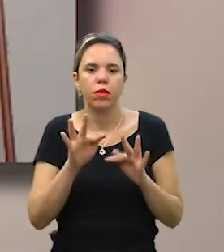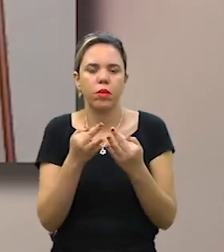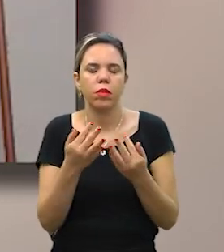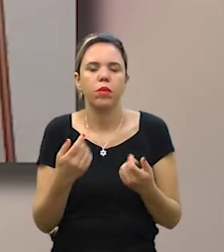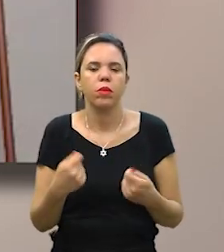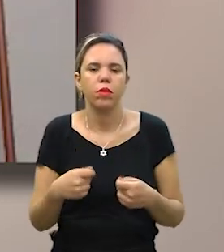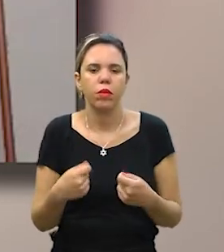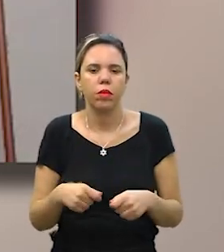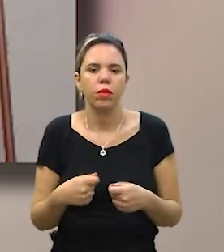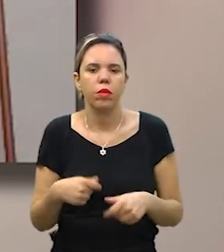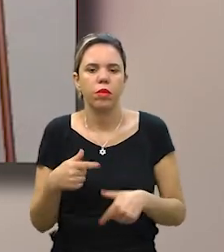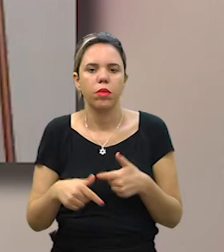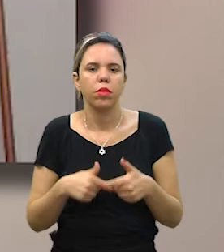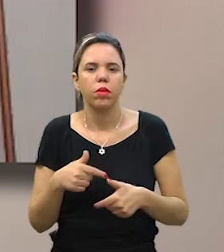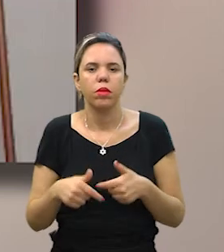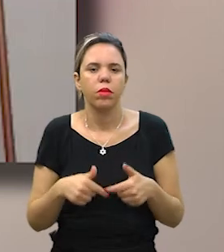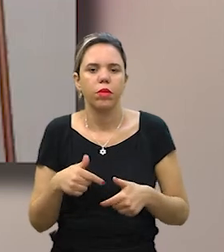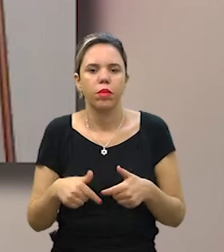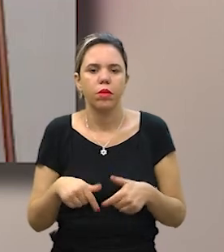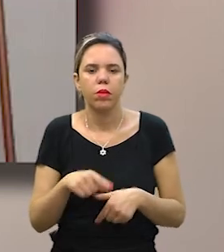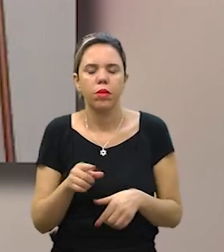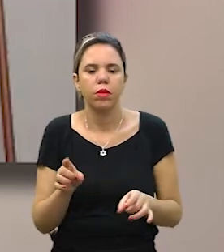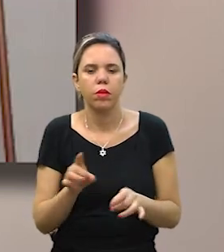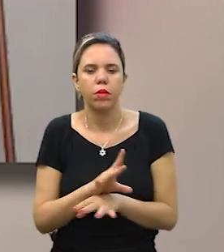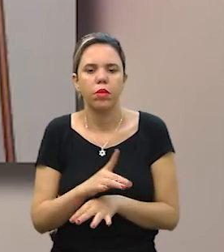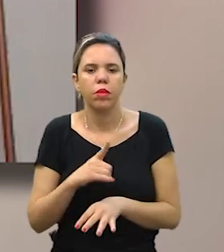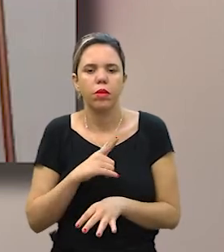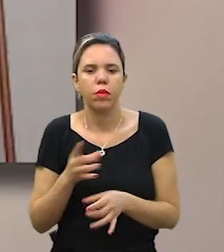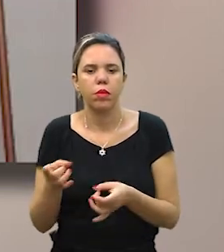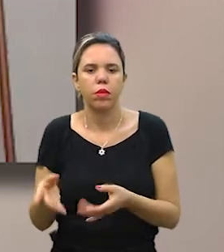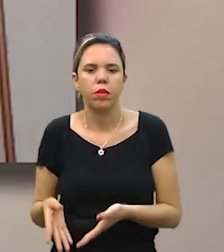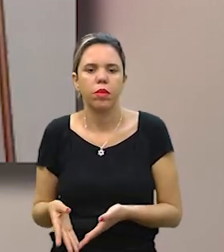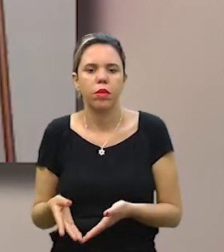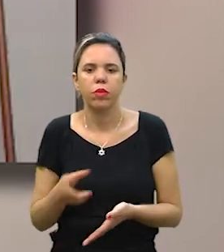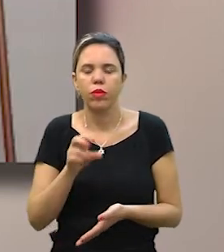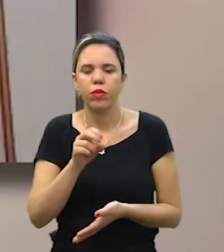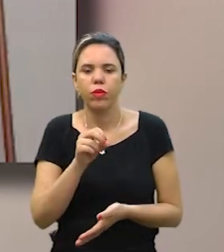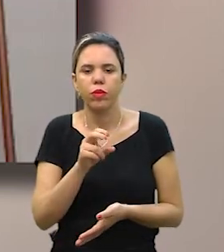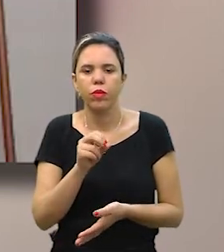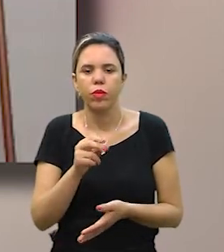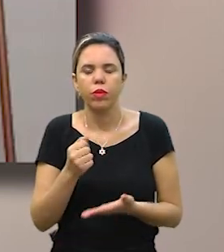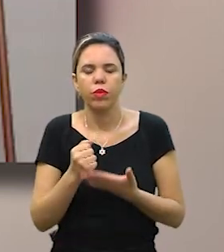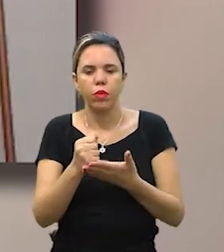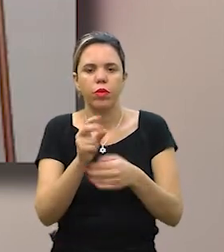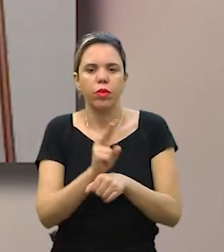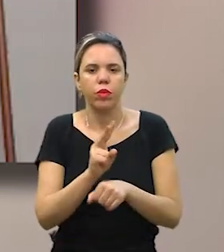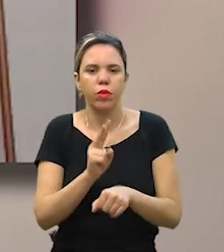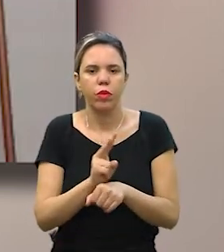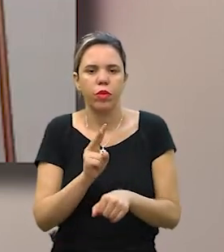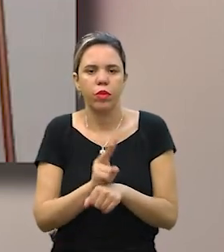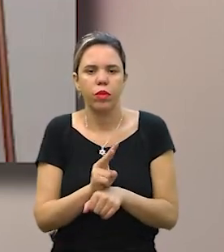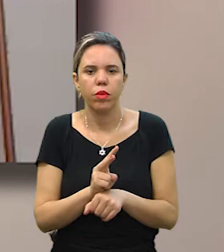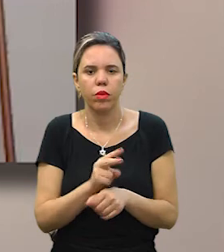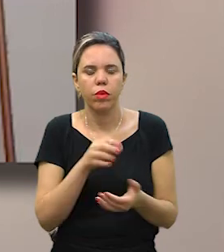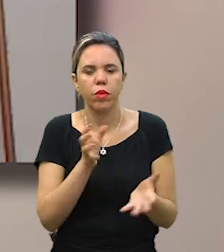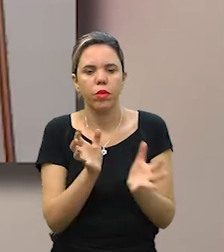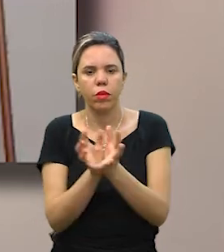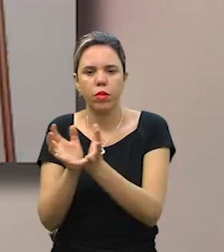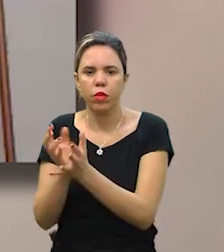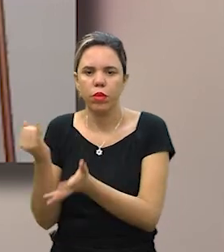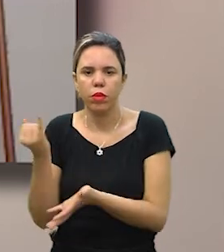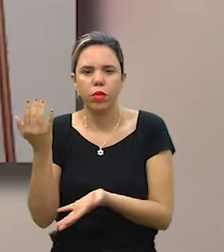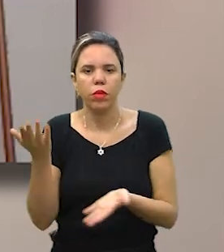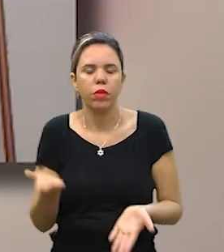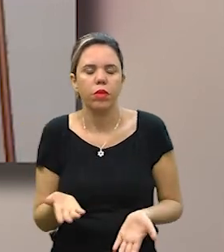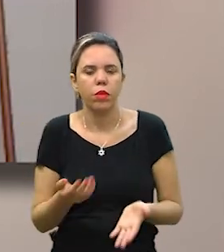os pais precisam do trabalho e acabam tendo que deixar com a vovó, com o vovô que vai ajudar. E essa rede de apoio é